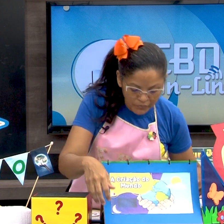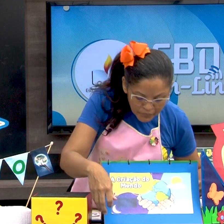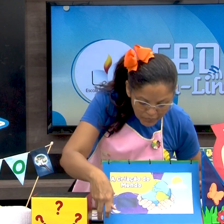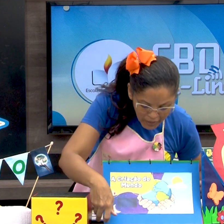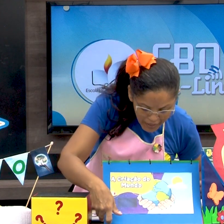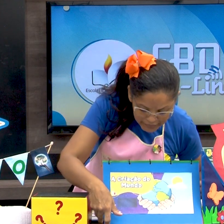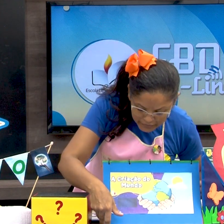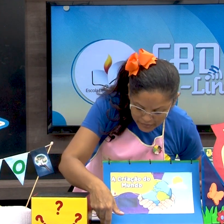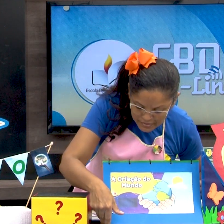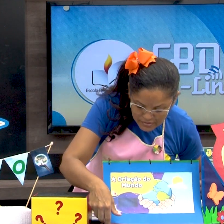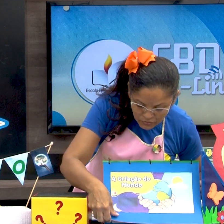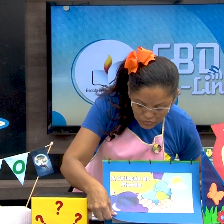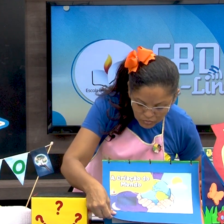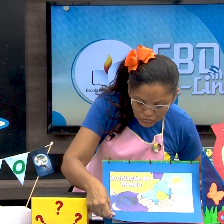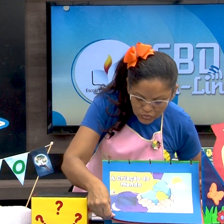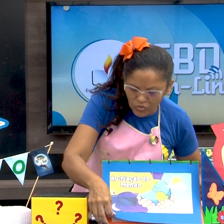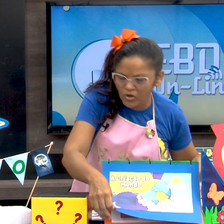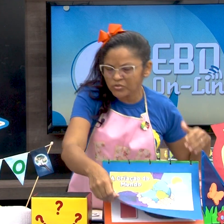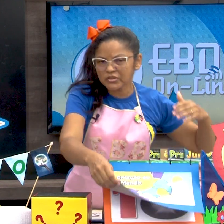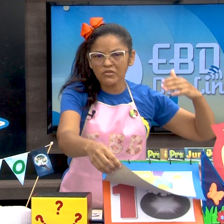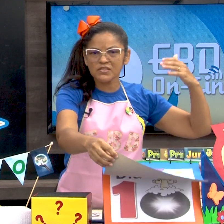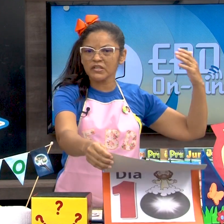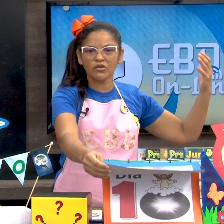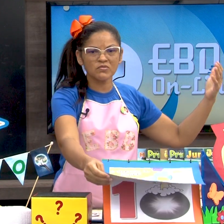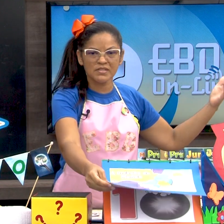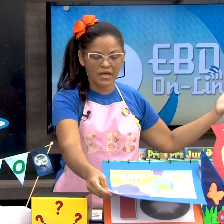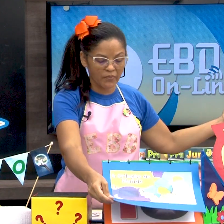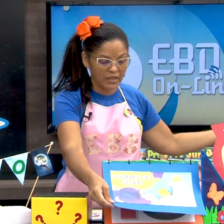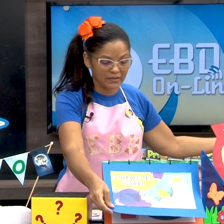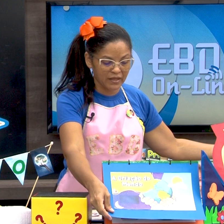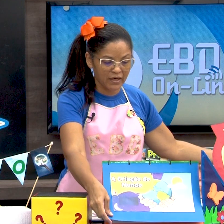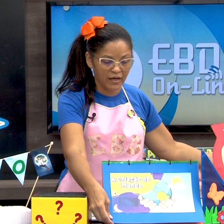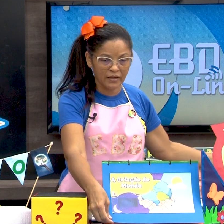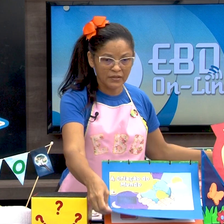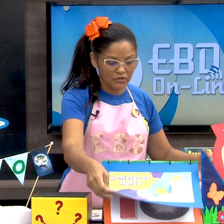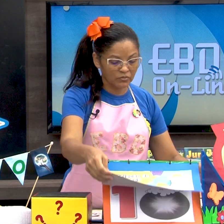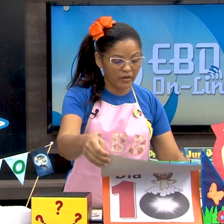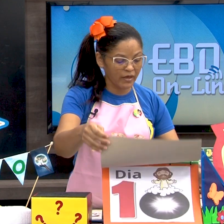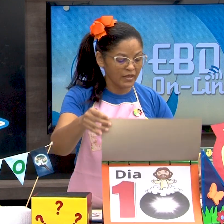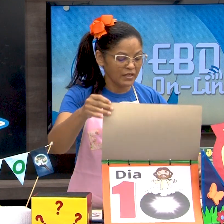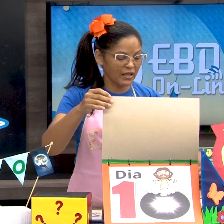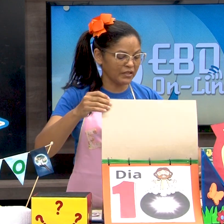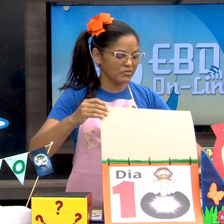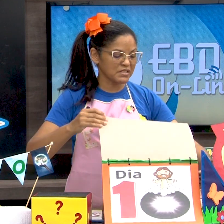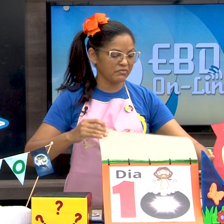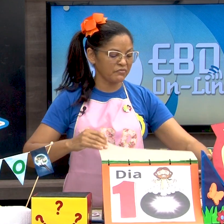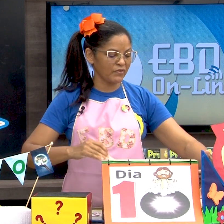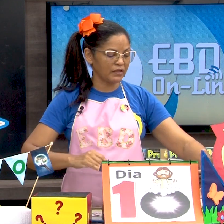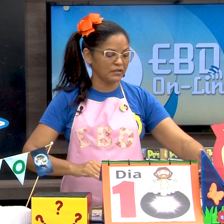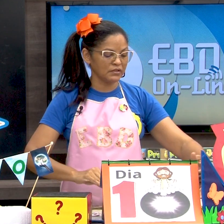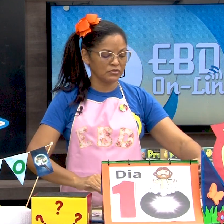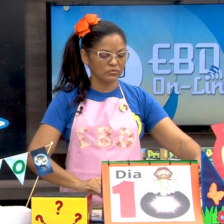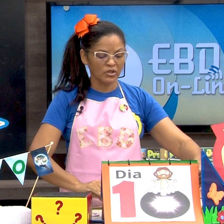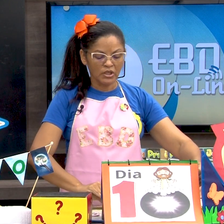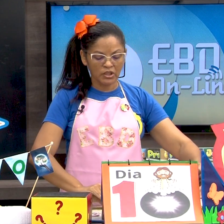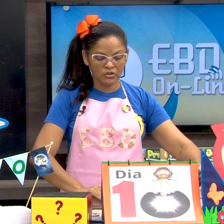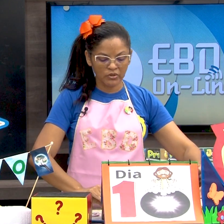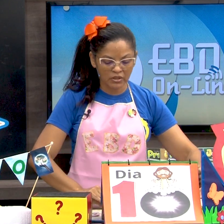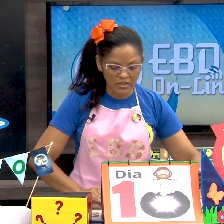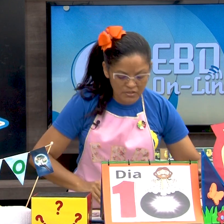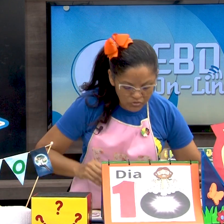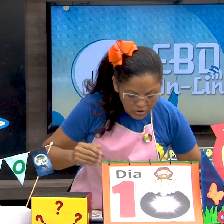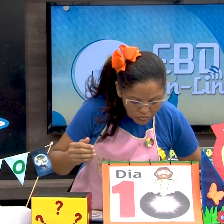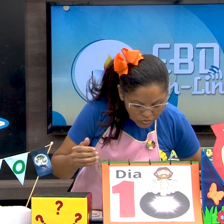novo a criação do mundo Como Deus criou o céu e a terra não é e ali você vai falando que